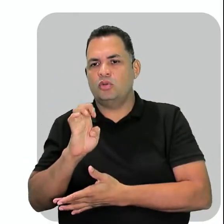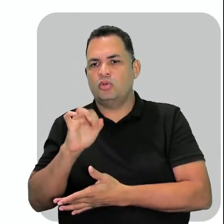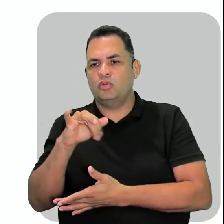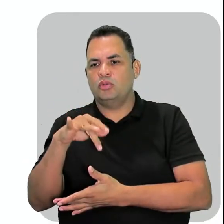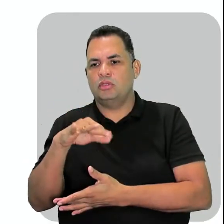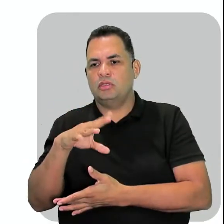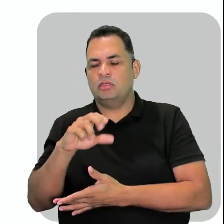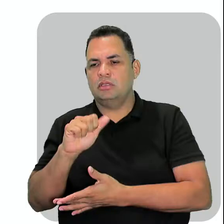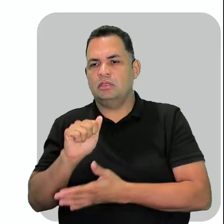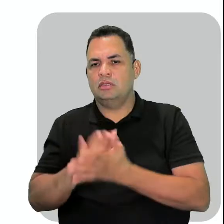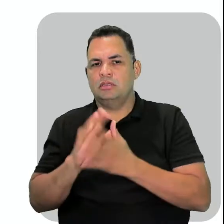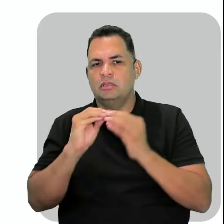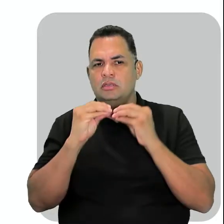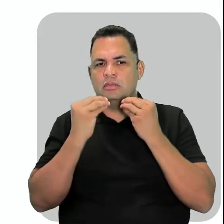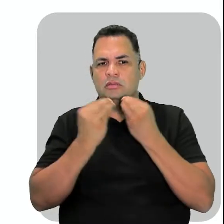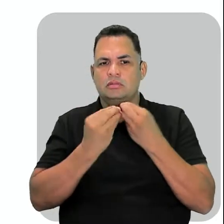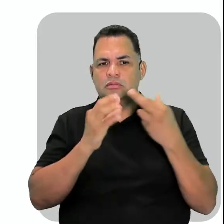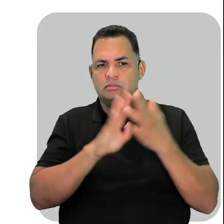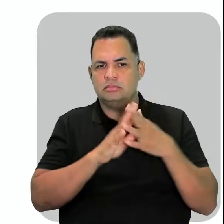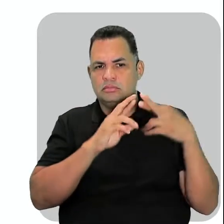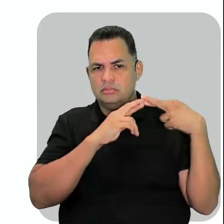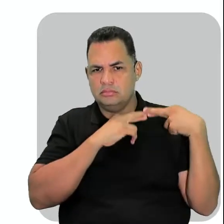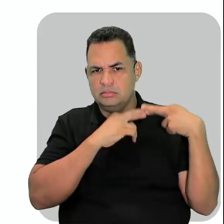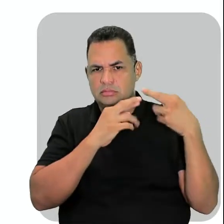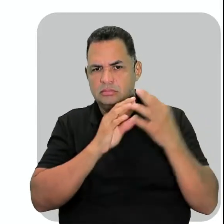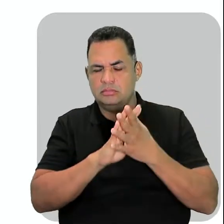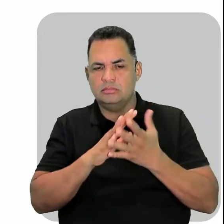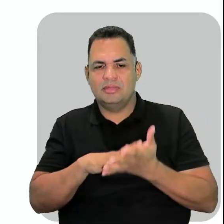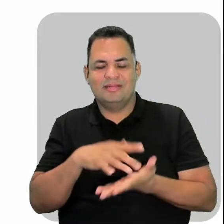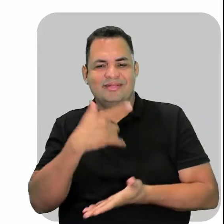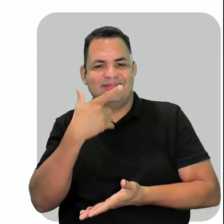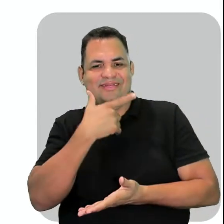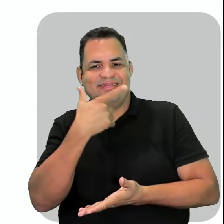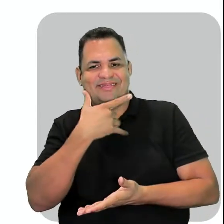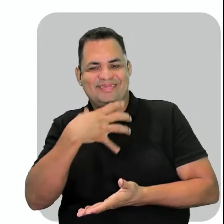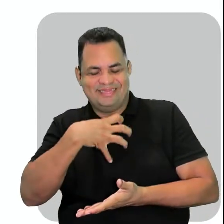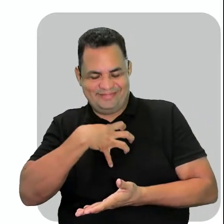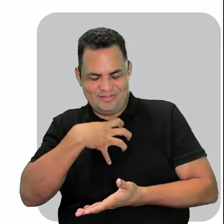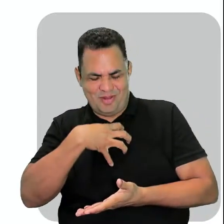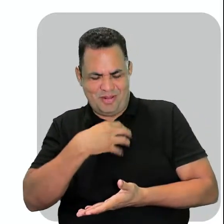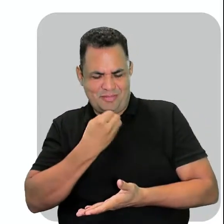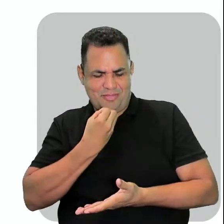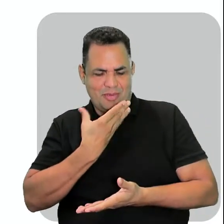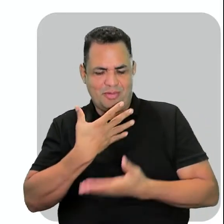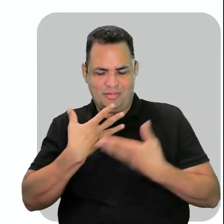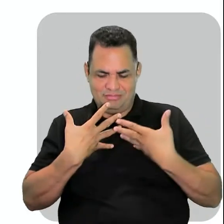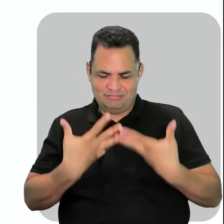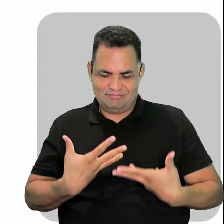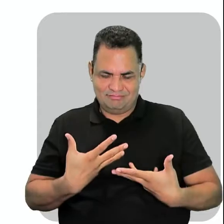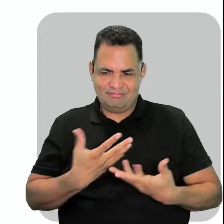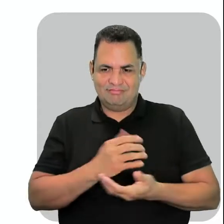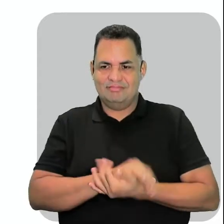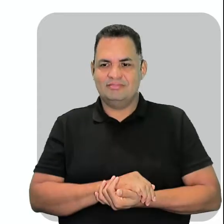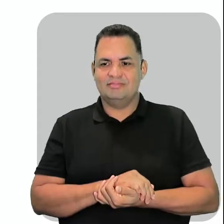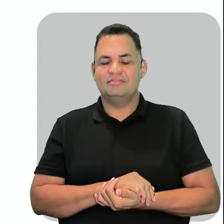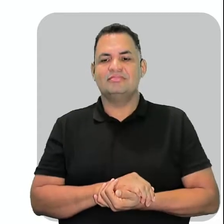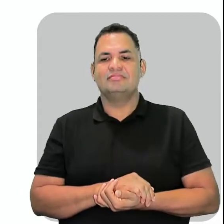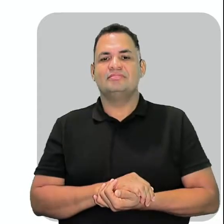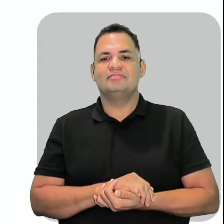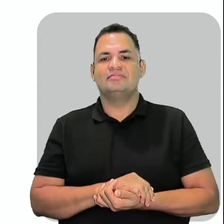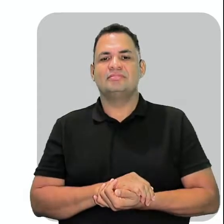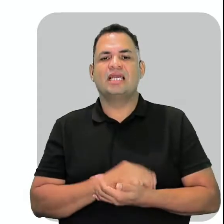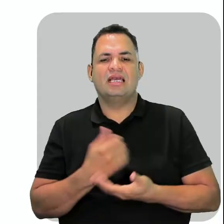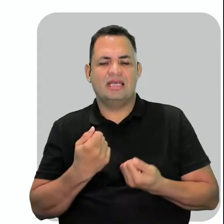serotonina, que é uma substância responsável pelo bom humor e pela sensação de bem-estar. Aí a pessoa, ela tem